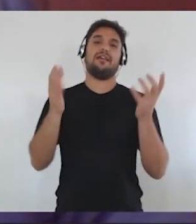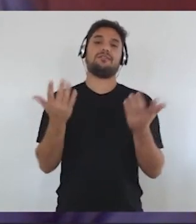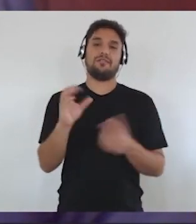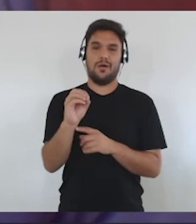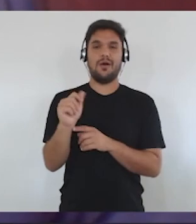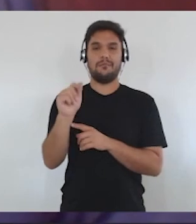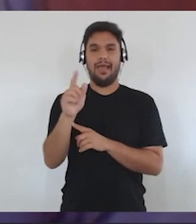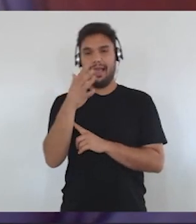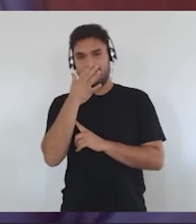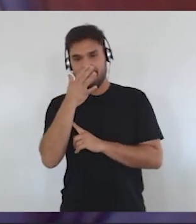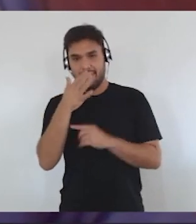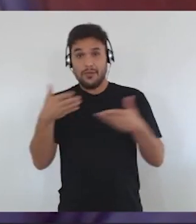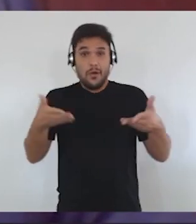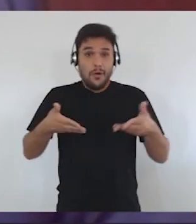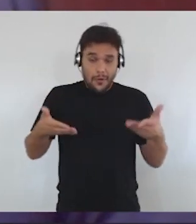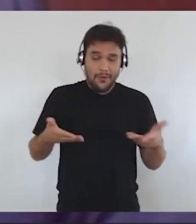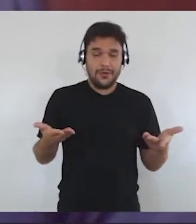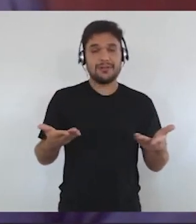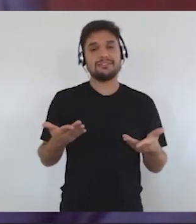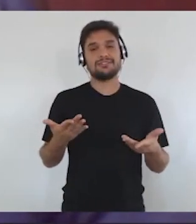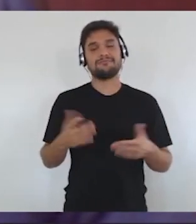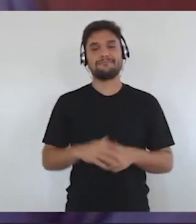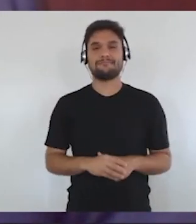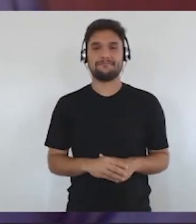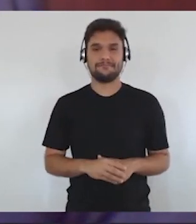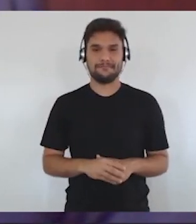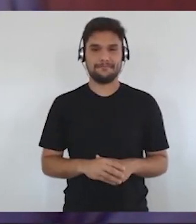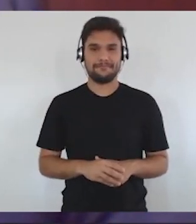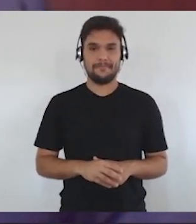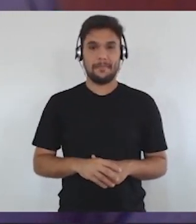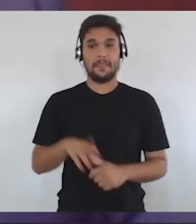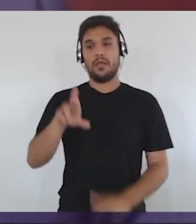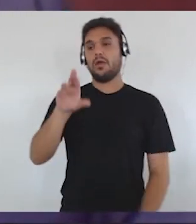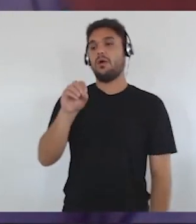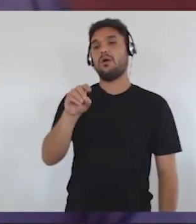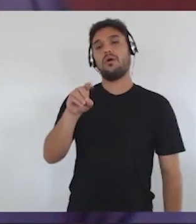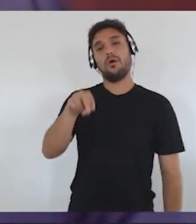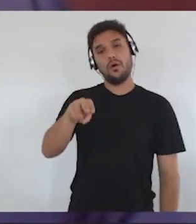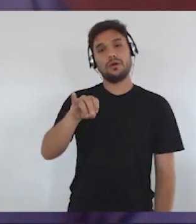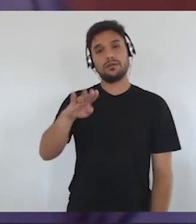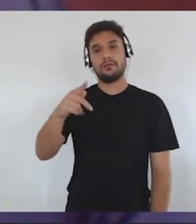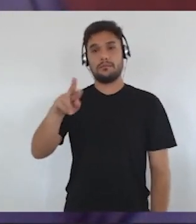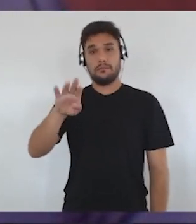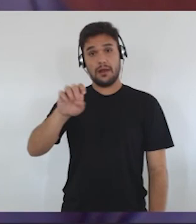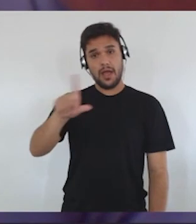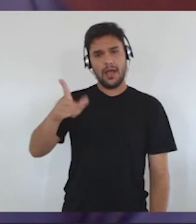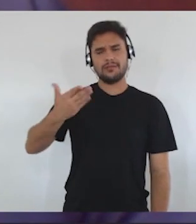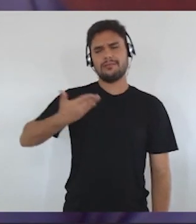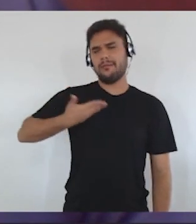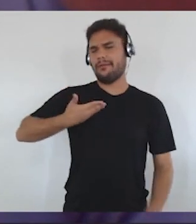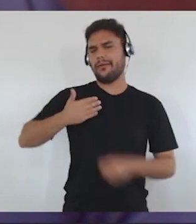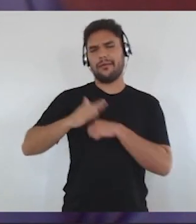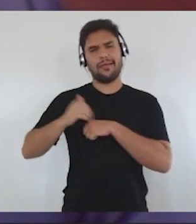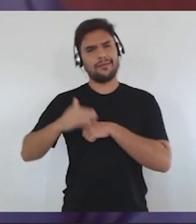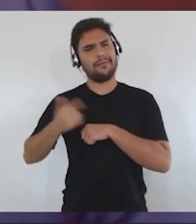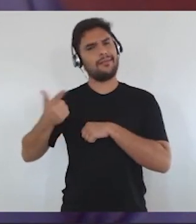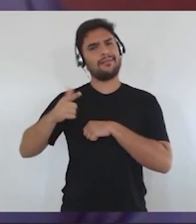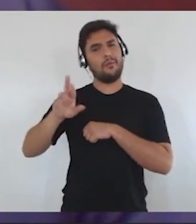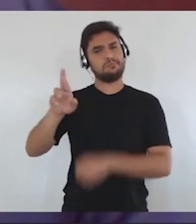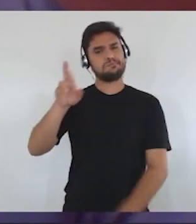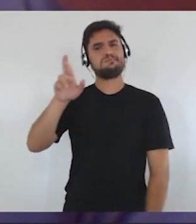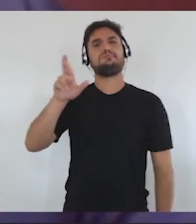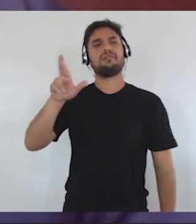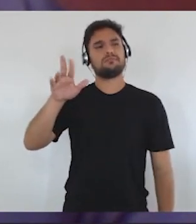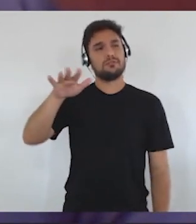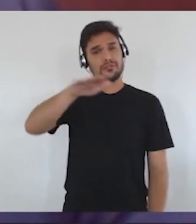nos prestigiam hoje com a audiência. Ao Rony Preus, nosso queridíssimo amigo, o grande e maior